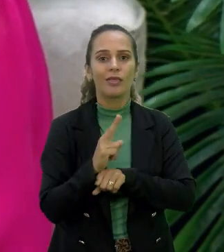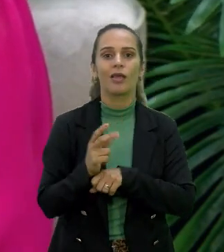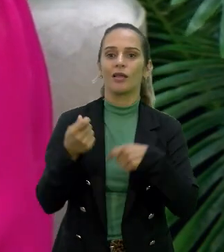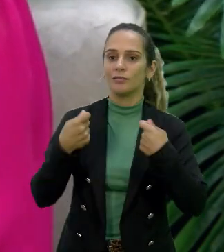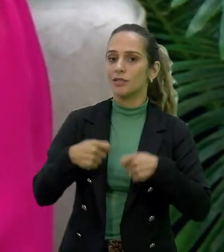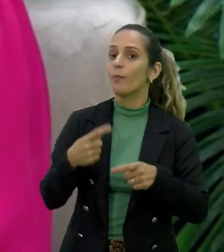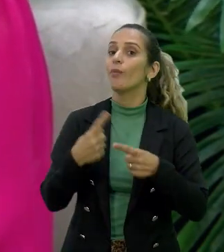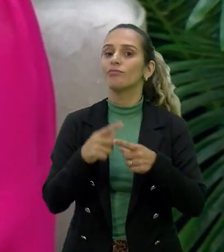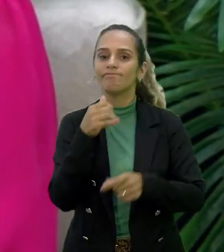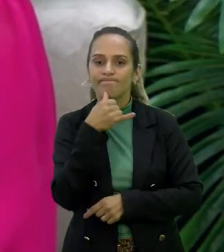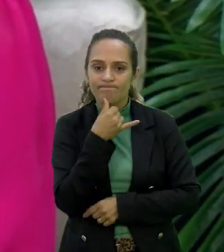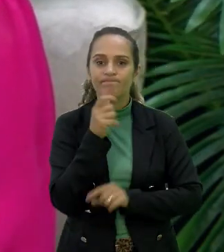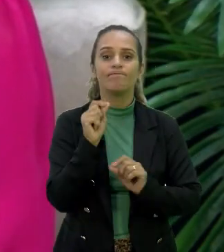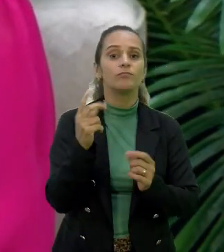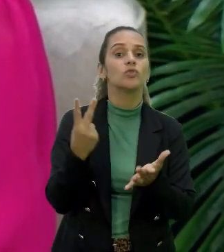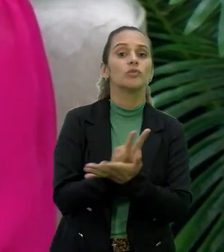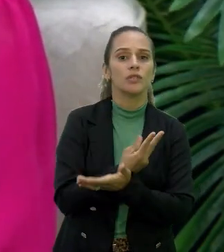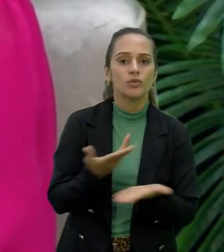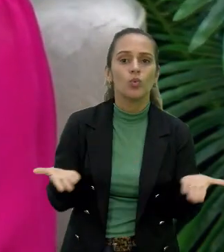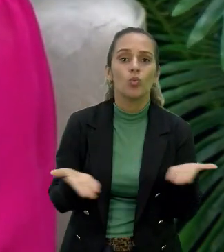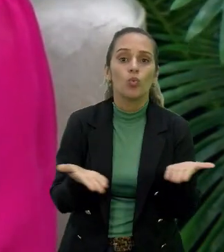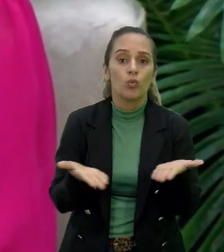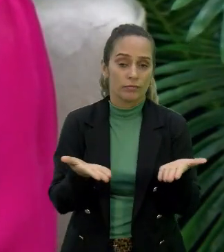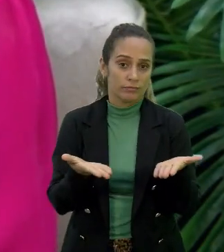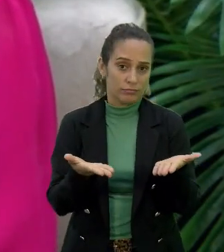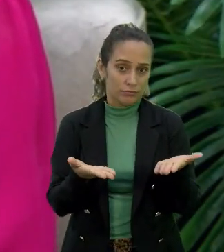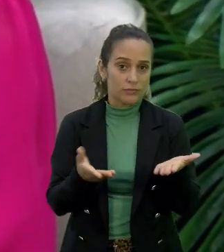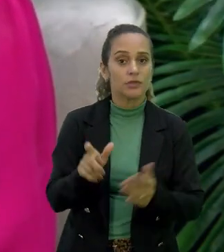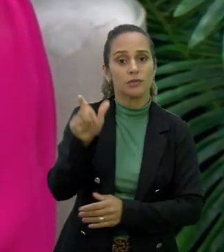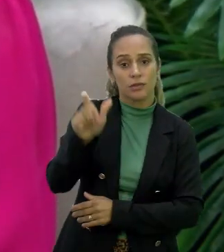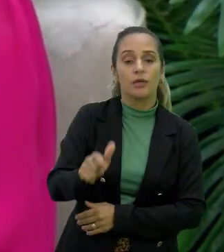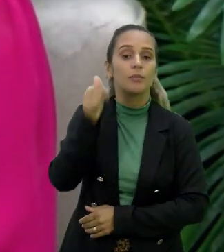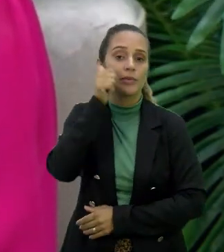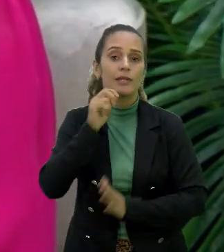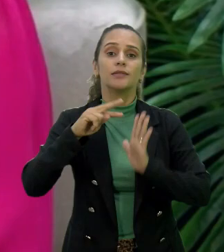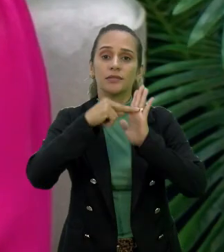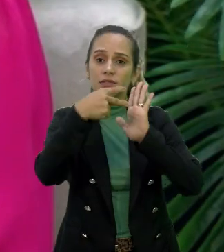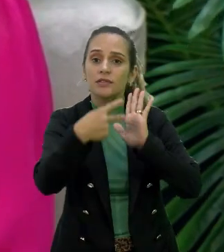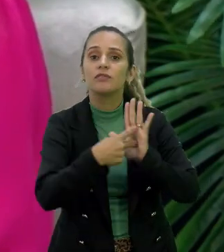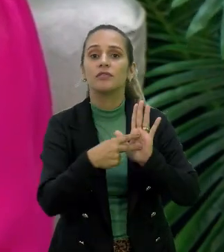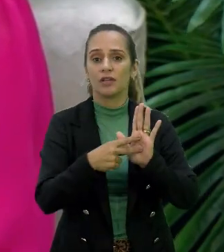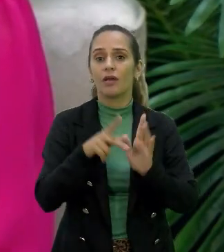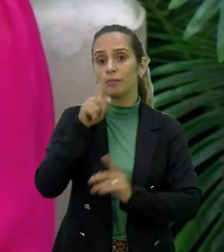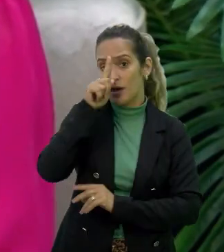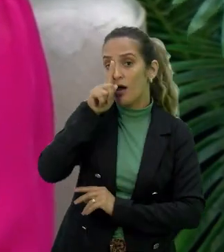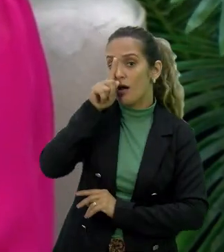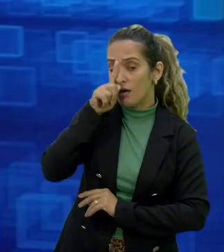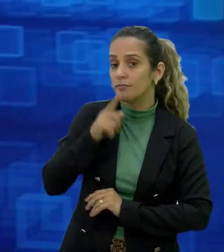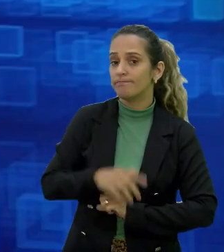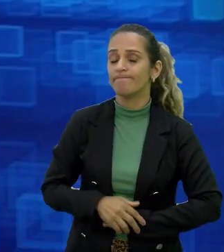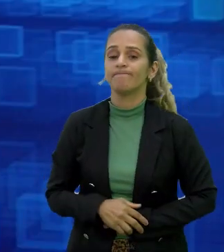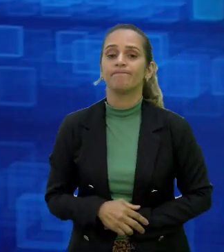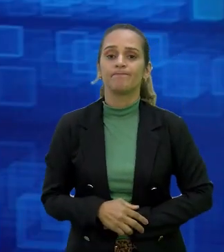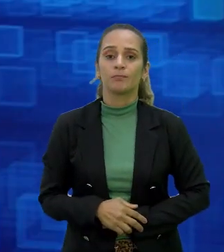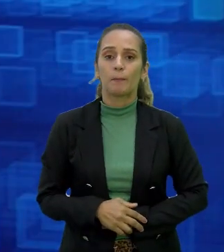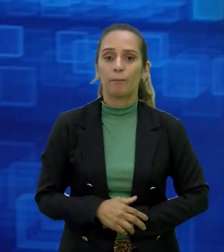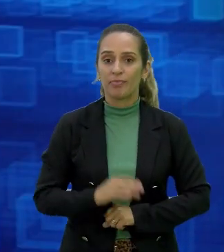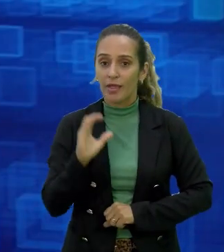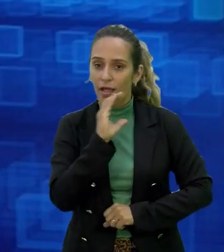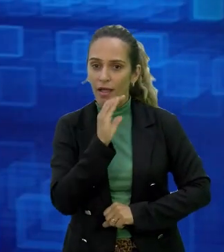Porque infelizmente ainda hoje ser mulher significa estar em risco